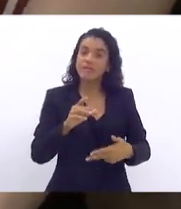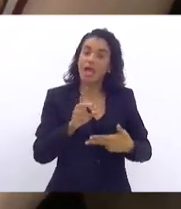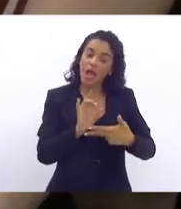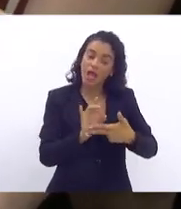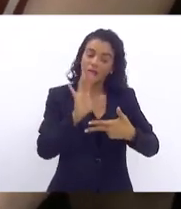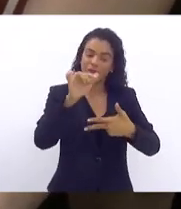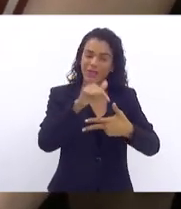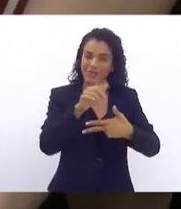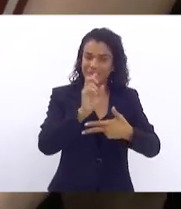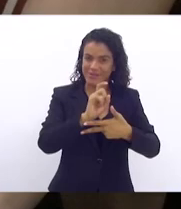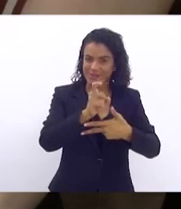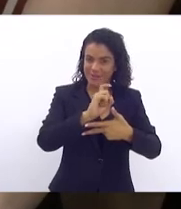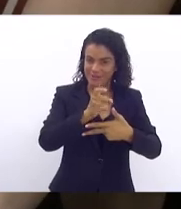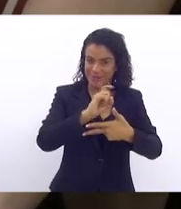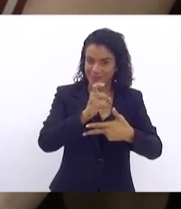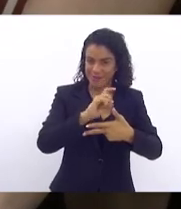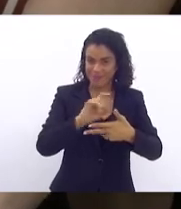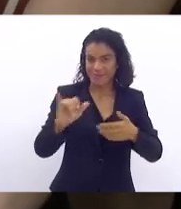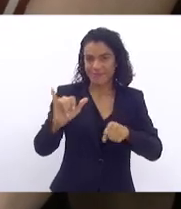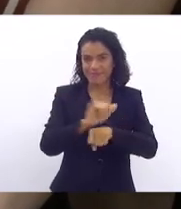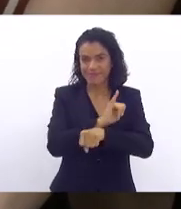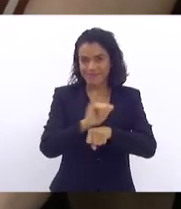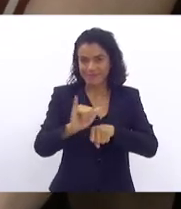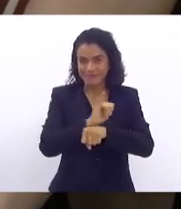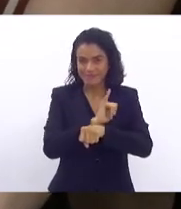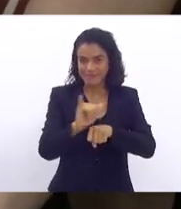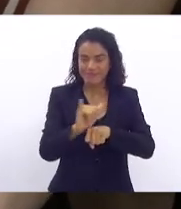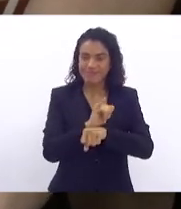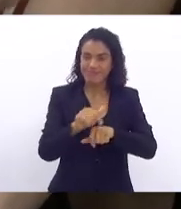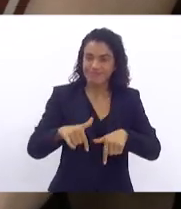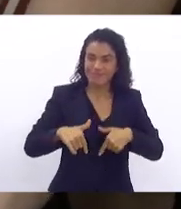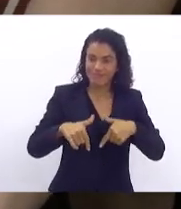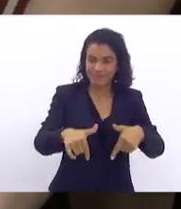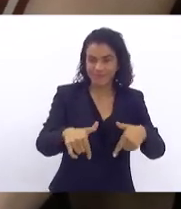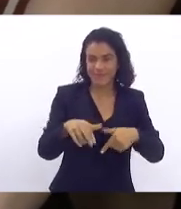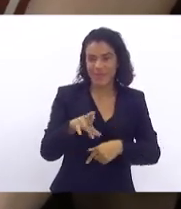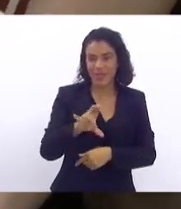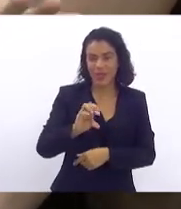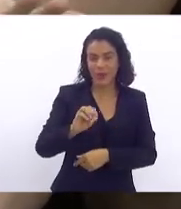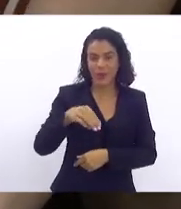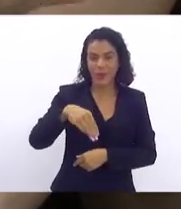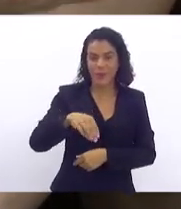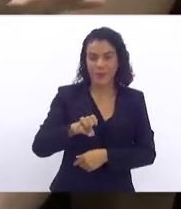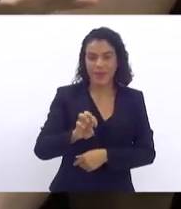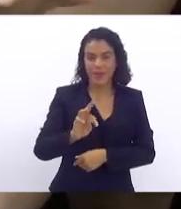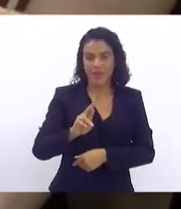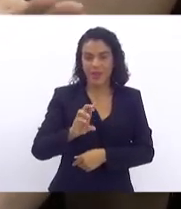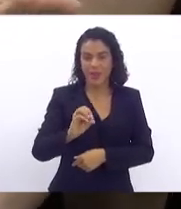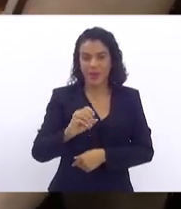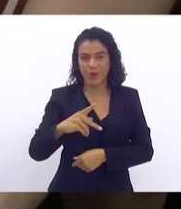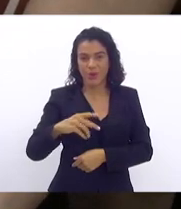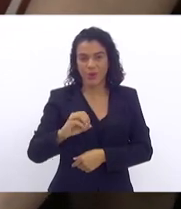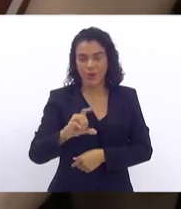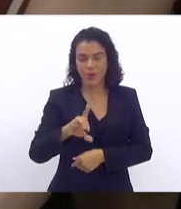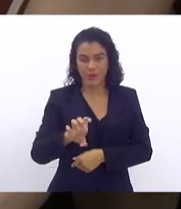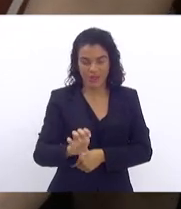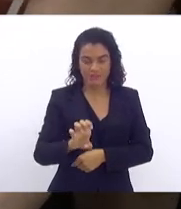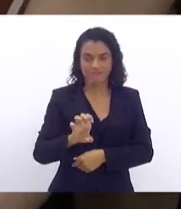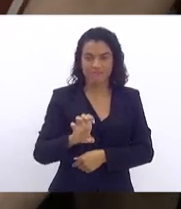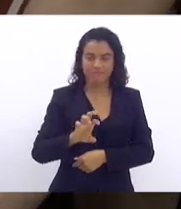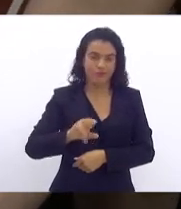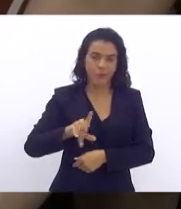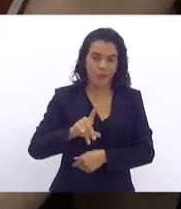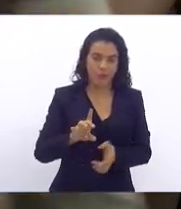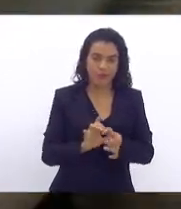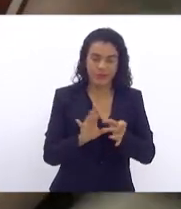Executivo através do instrumento de execução Rio Metrópole. Mas o Rio Metrópole, assim, não é um poder para ser autorizado.